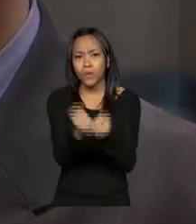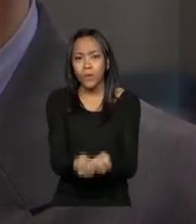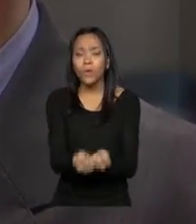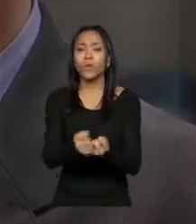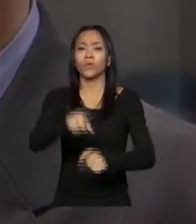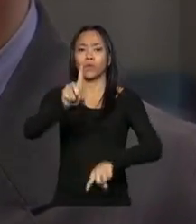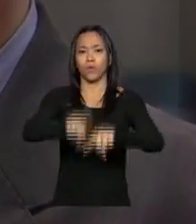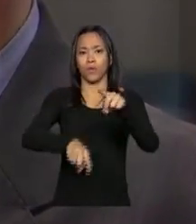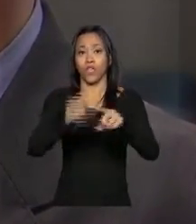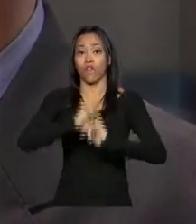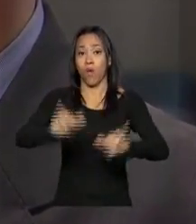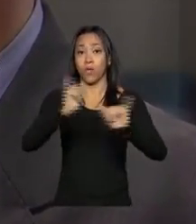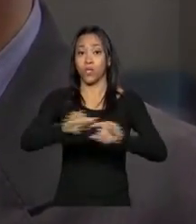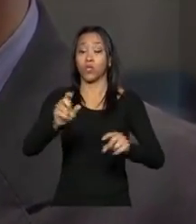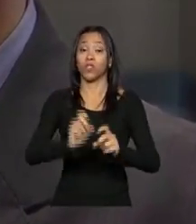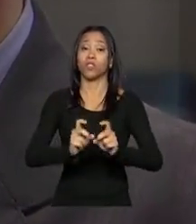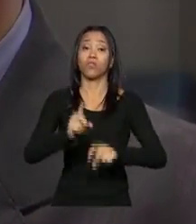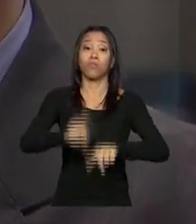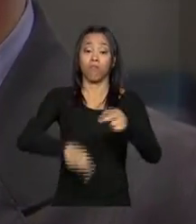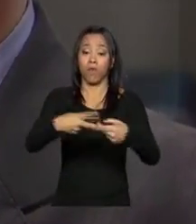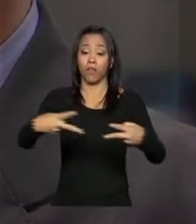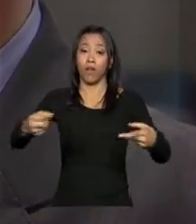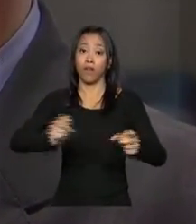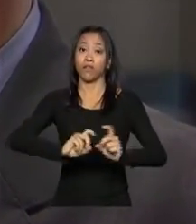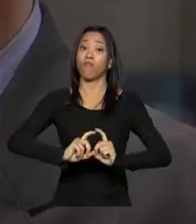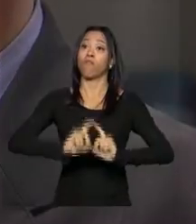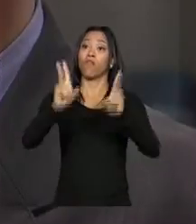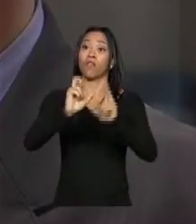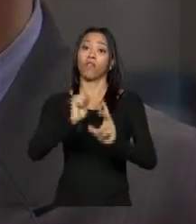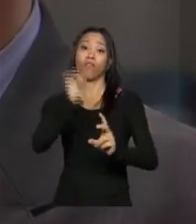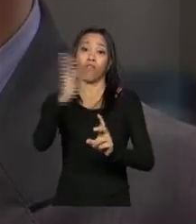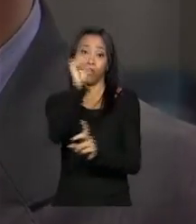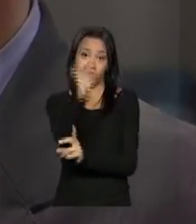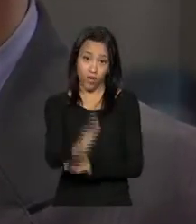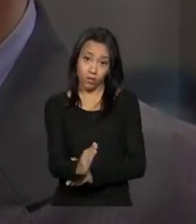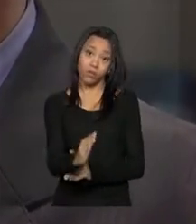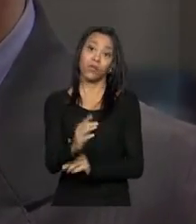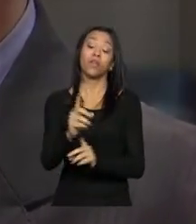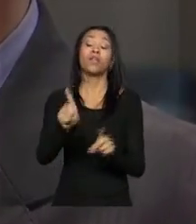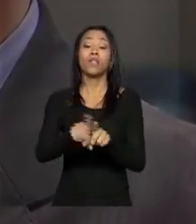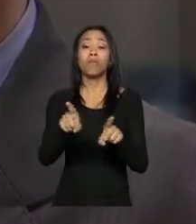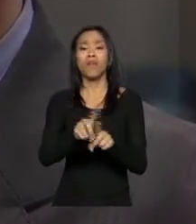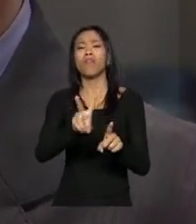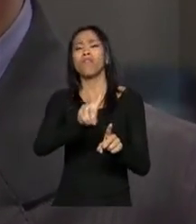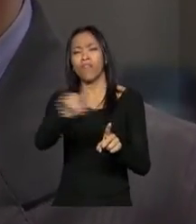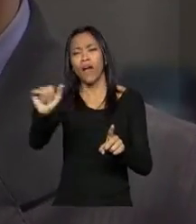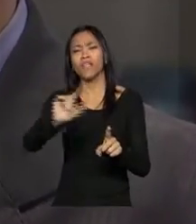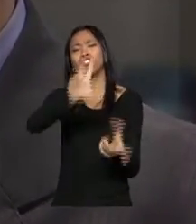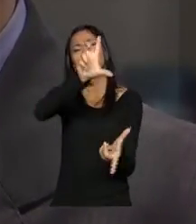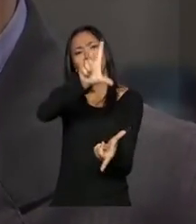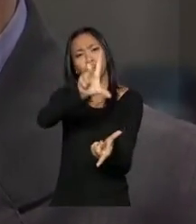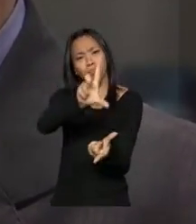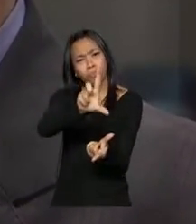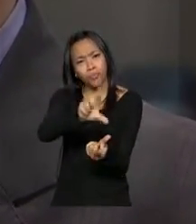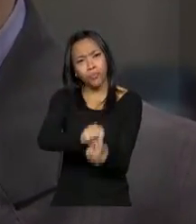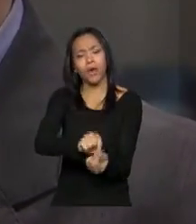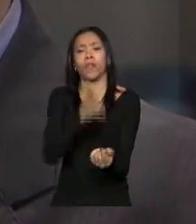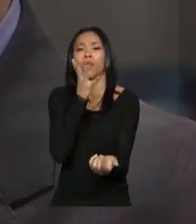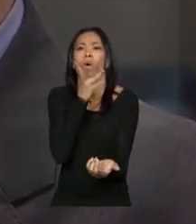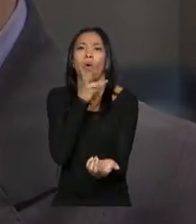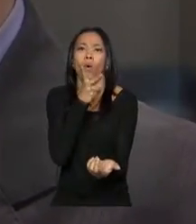exportações. Nós estamos redesenhando processos e vamos eliminar várias etapas burocráticas desnecessárias e